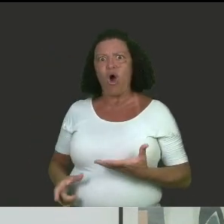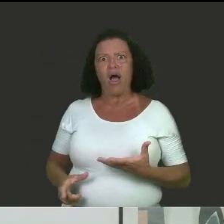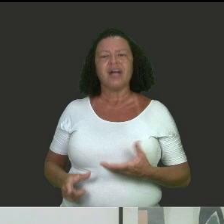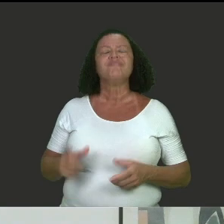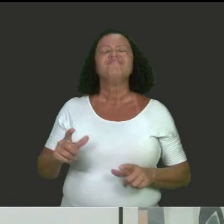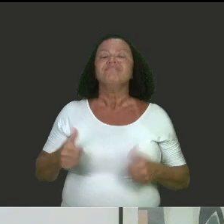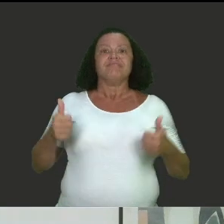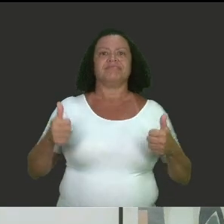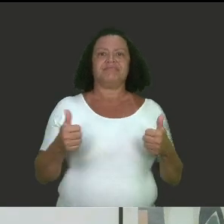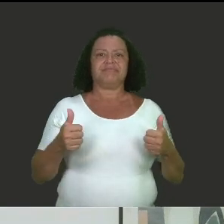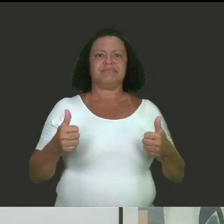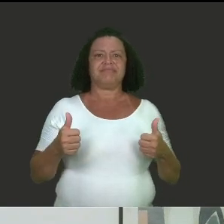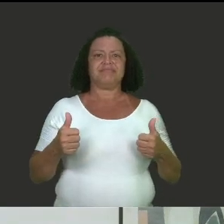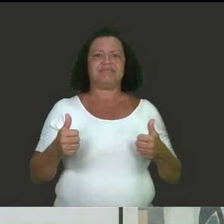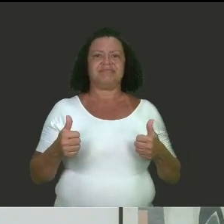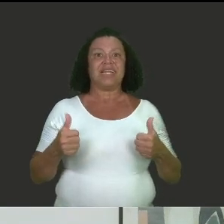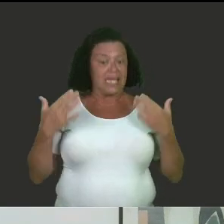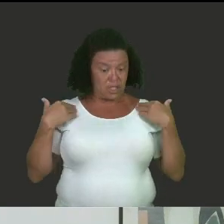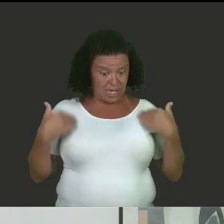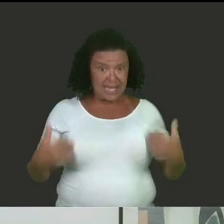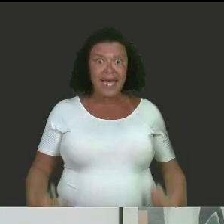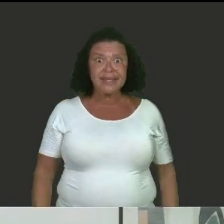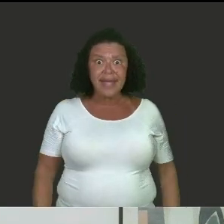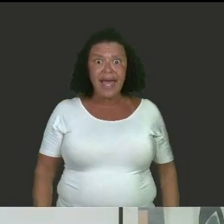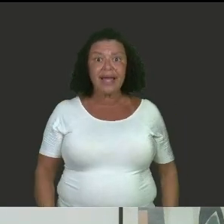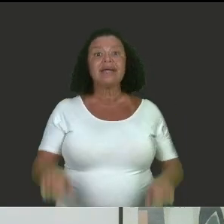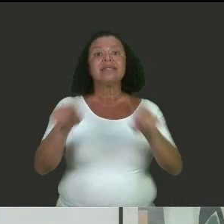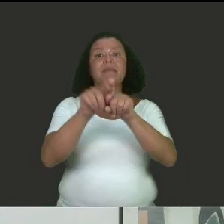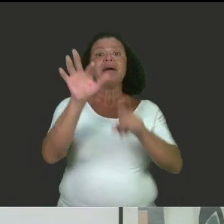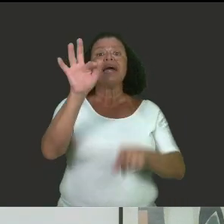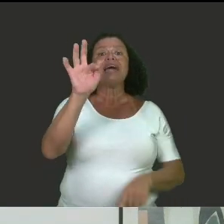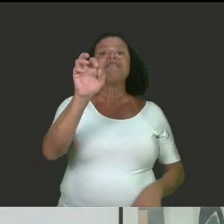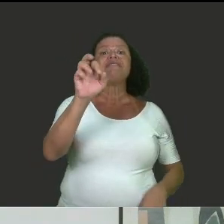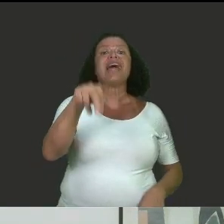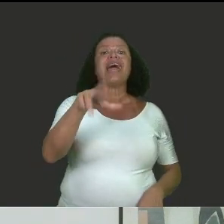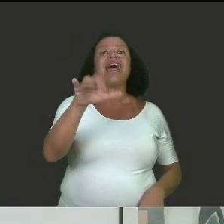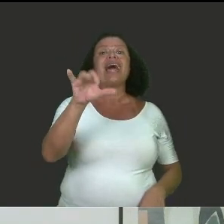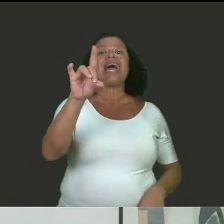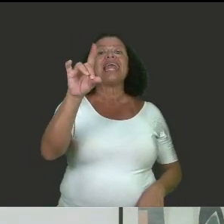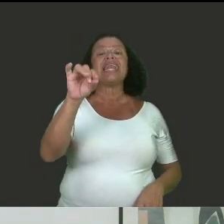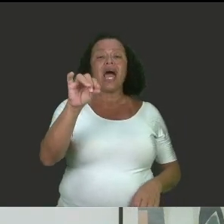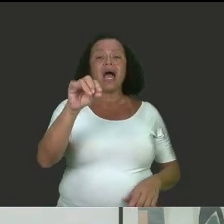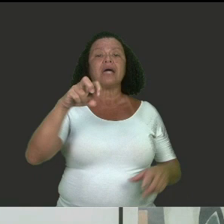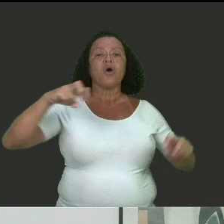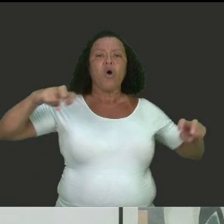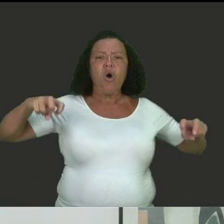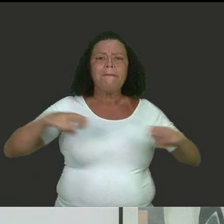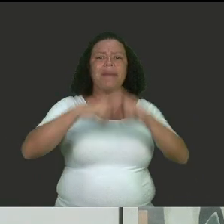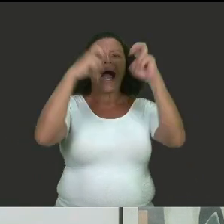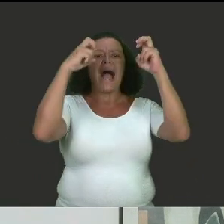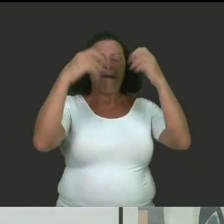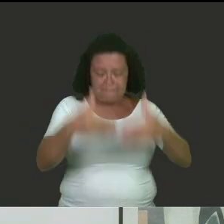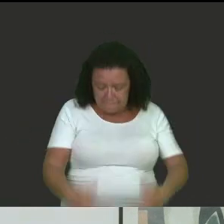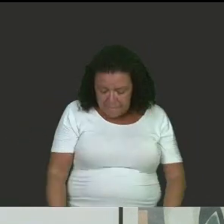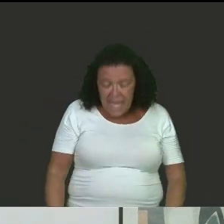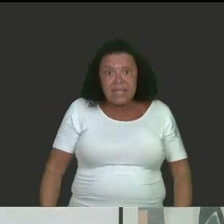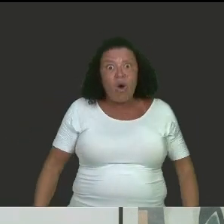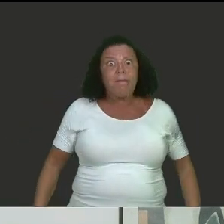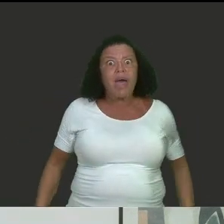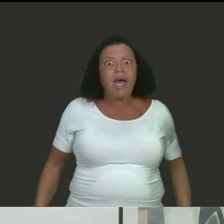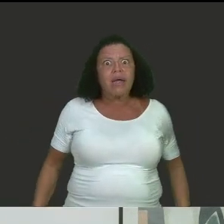né? Aquele Fernando Fernandes também, que foi um acidente de carro, ele perdeu as pernas e ele acabou se